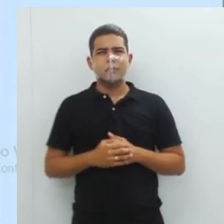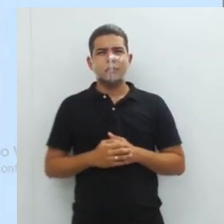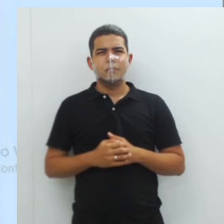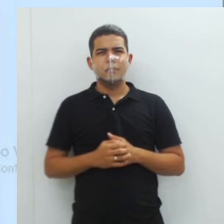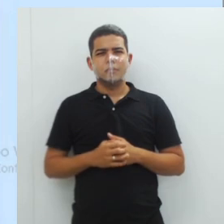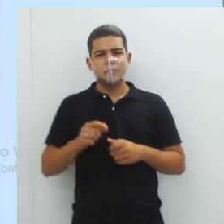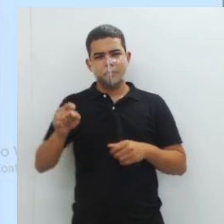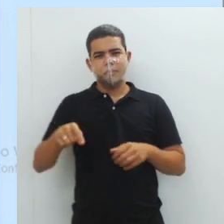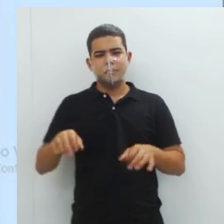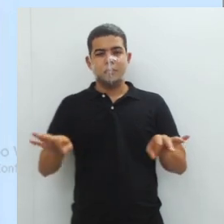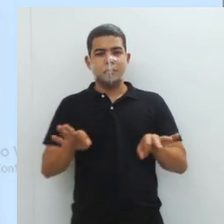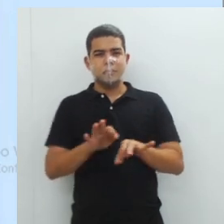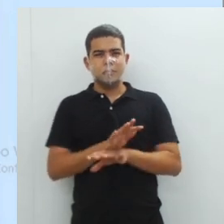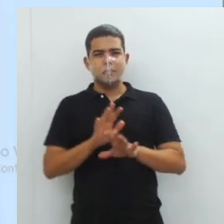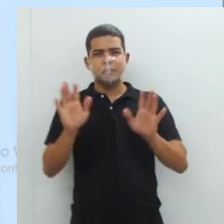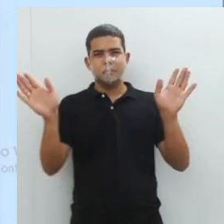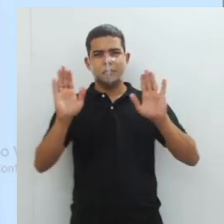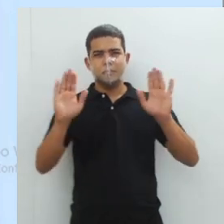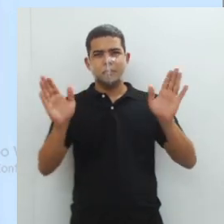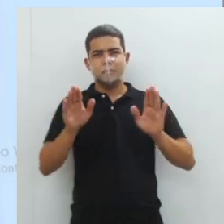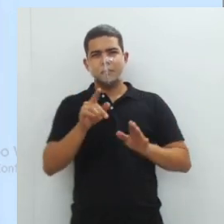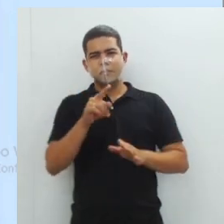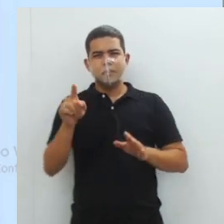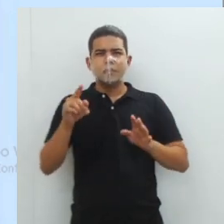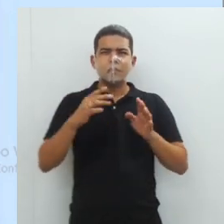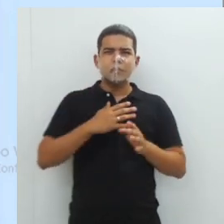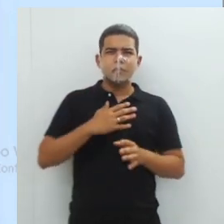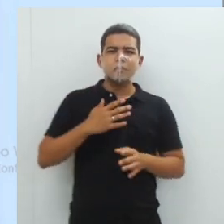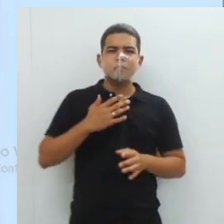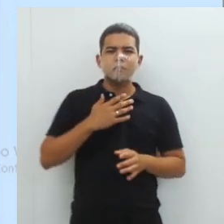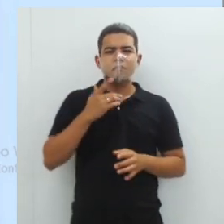Então é isso, pessoal. Até a próxima. Espero que tenham conseguido